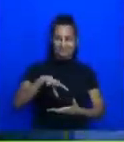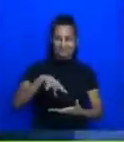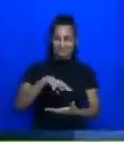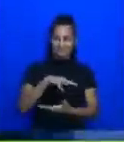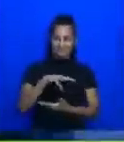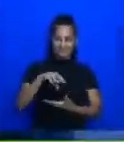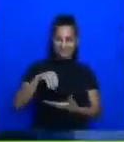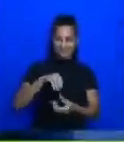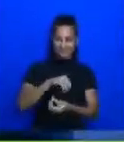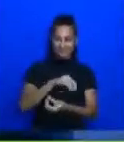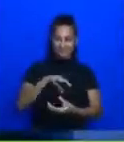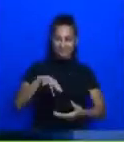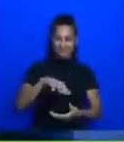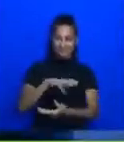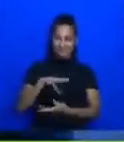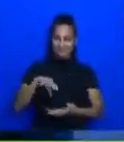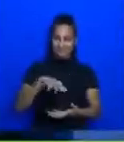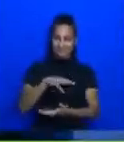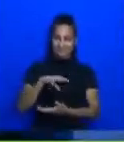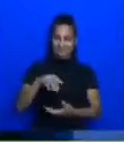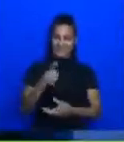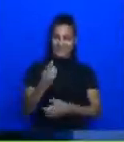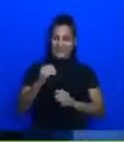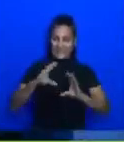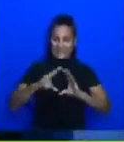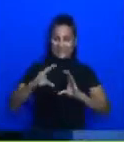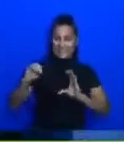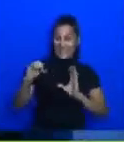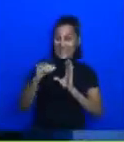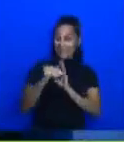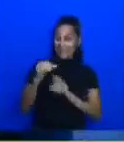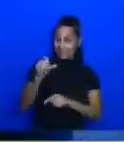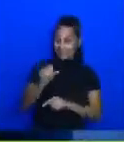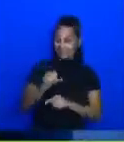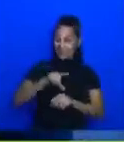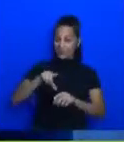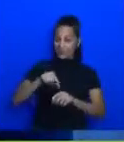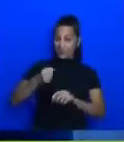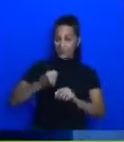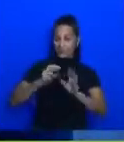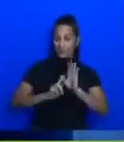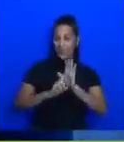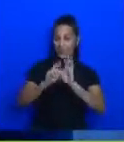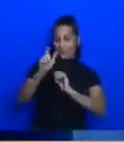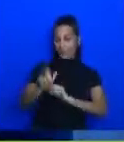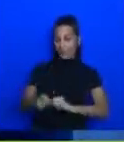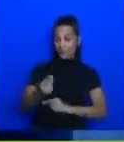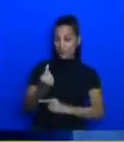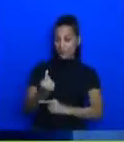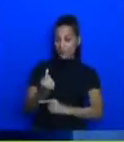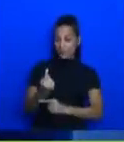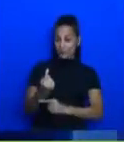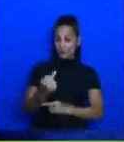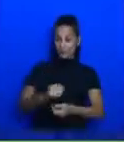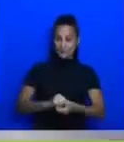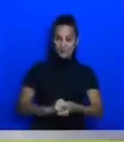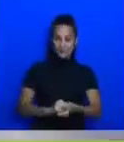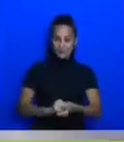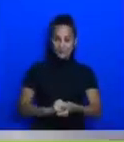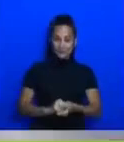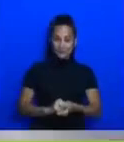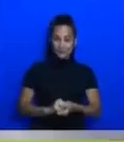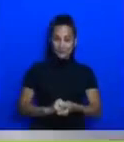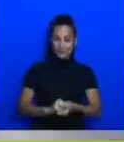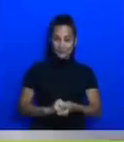Globo carregado, embaralhando. 10 bolas numeradas de 0 a 9. Sorteio do número correspondente à coluna número 1.